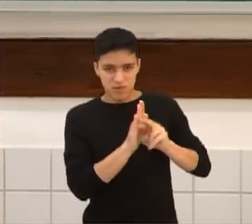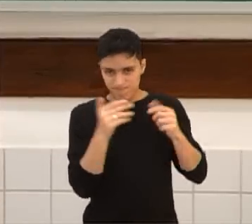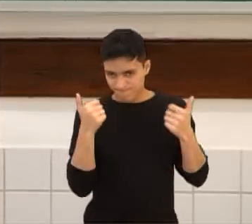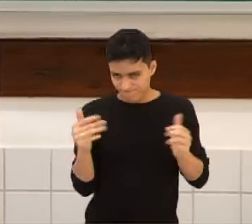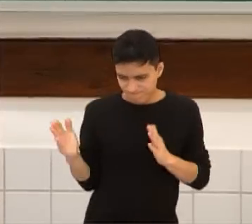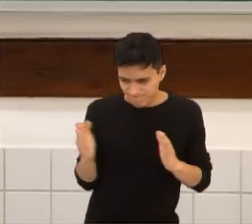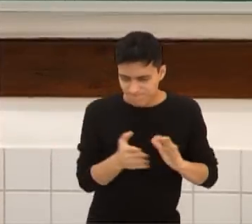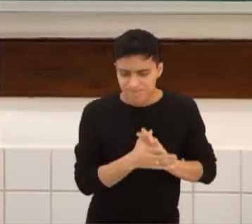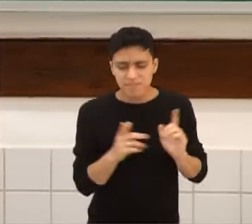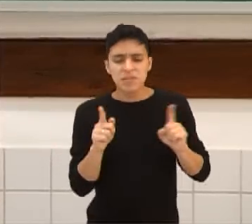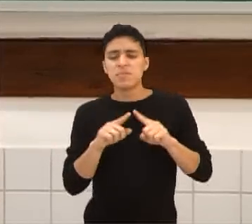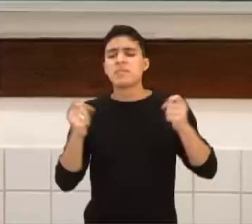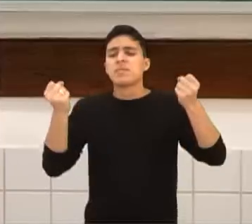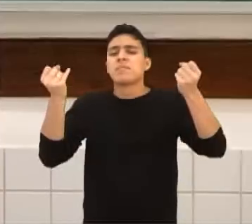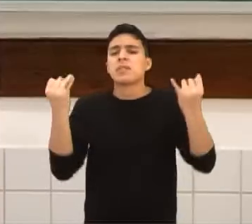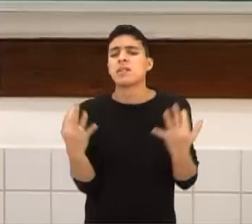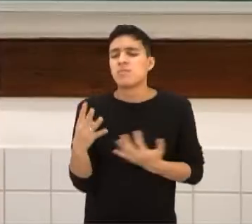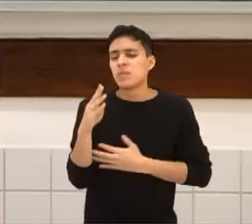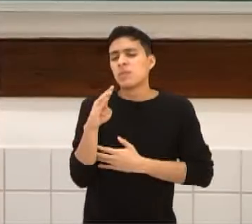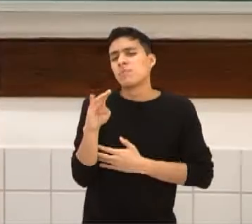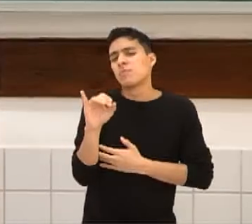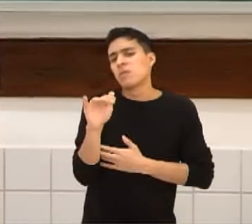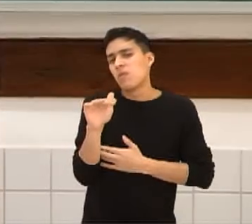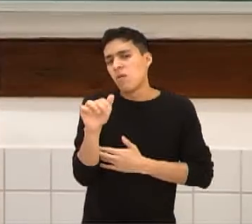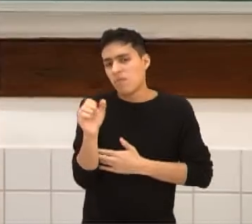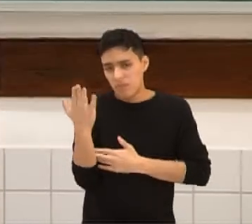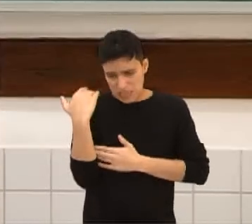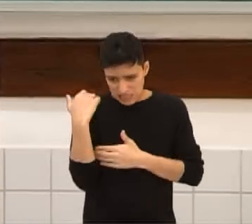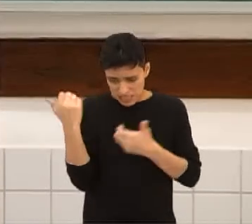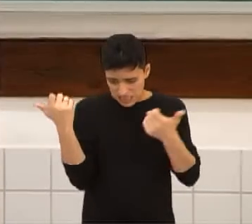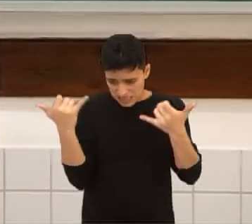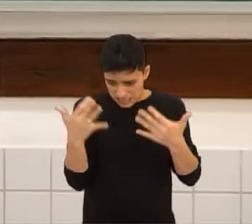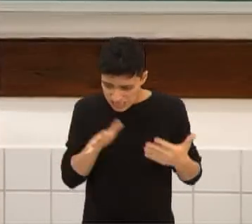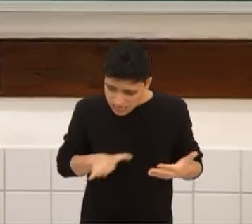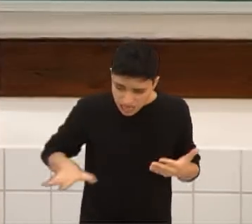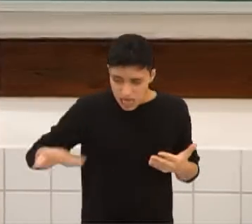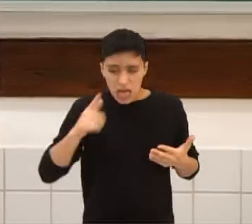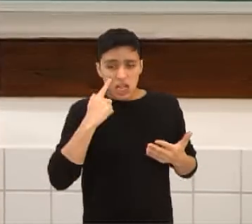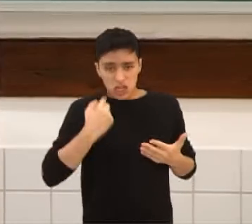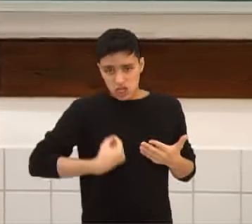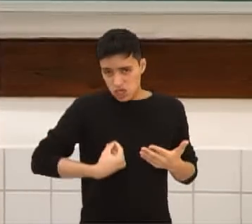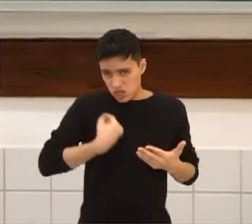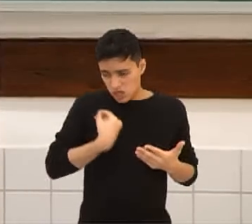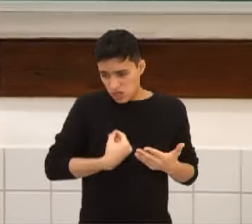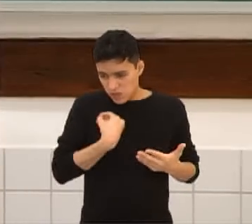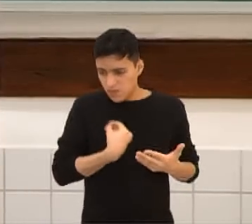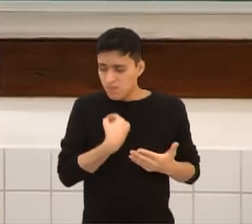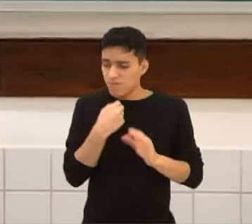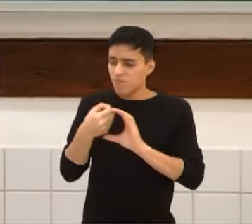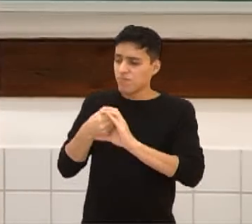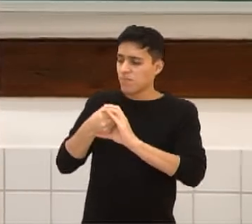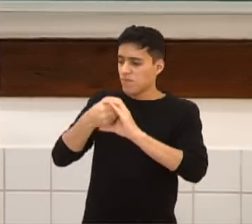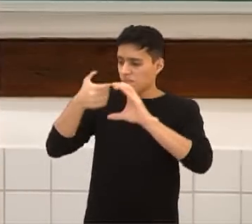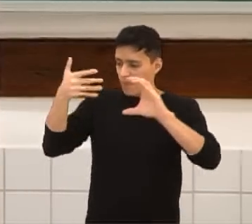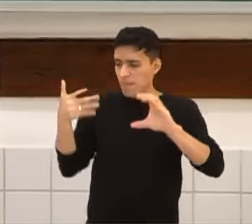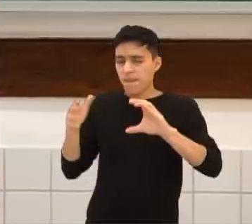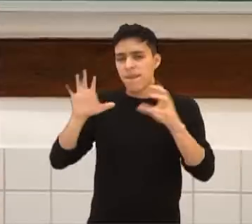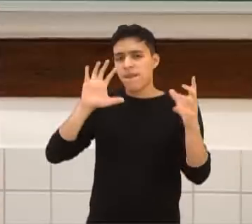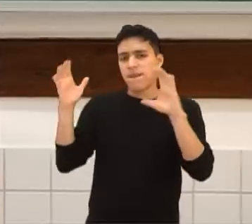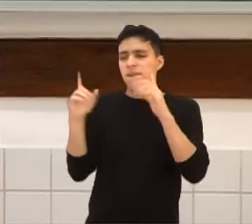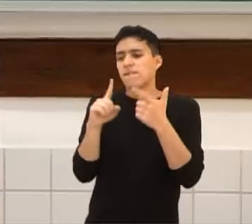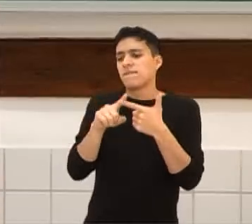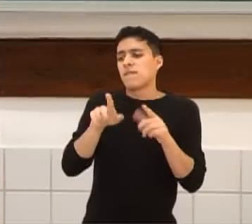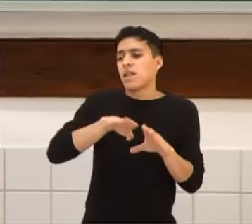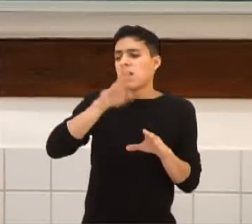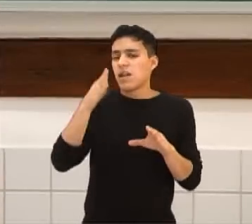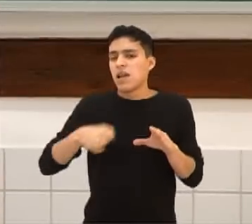de biomas, que conforme já foi trabalhado aqui, é uma área que apresenta características de clima, relevo,